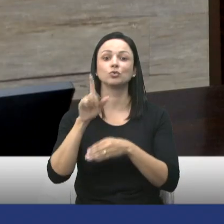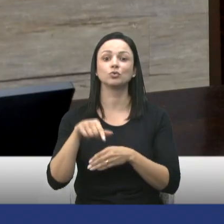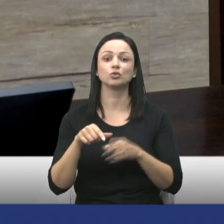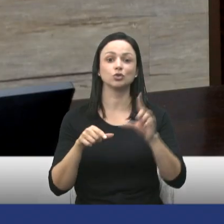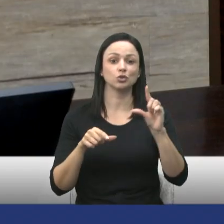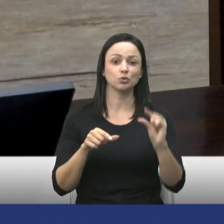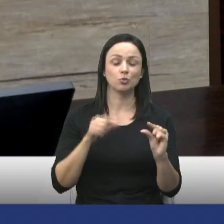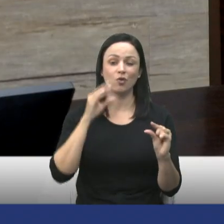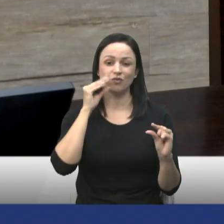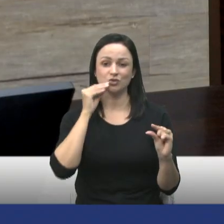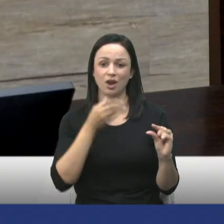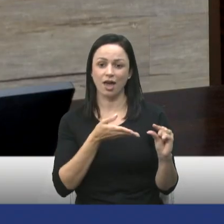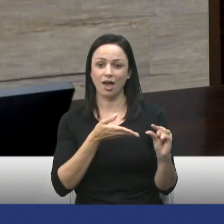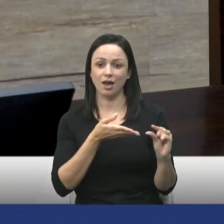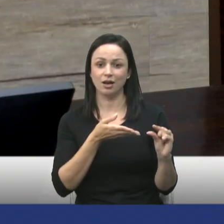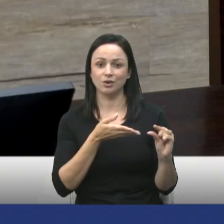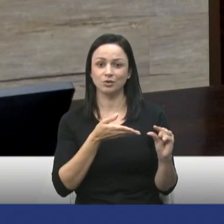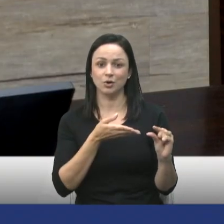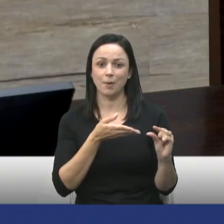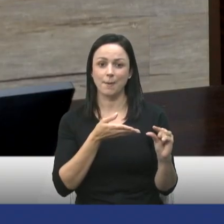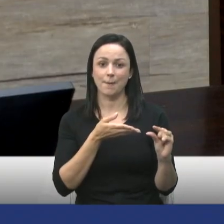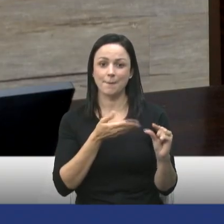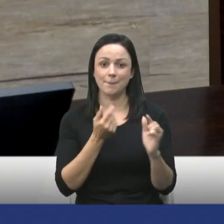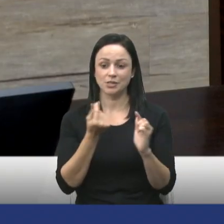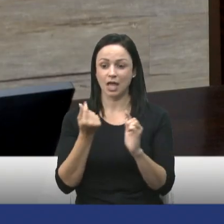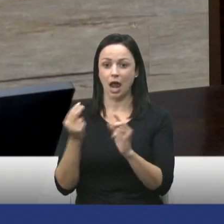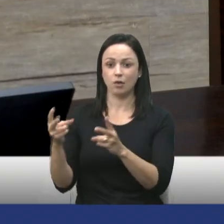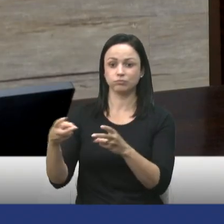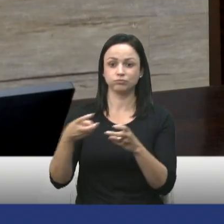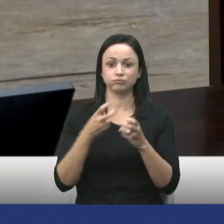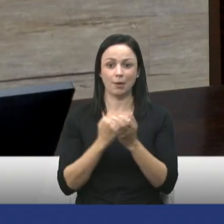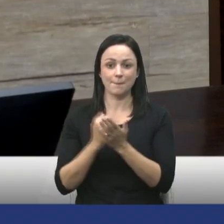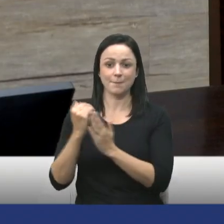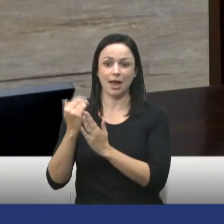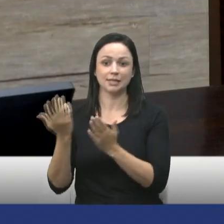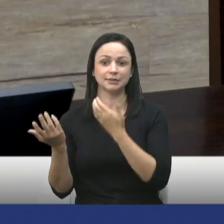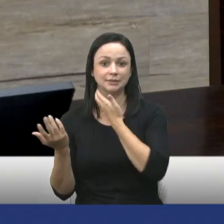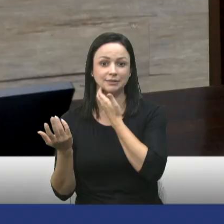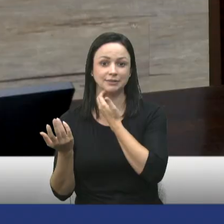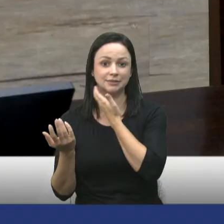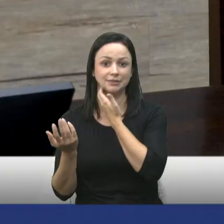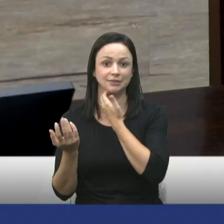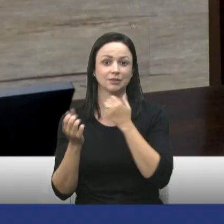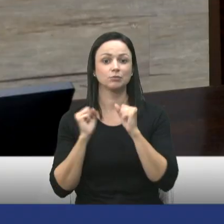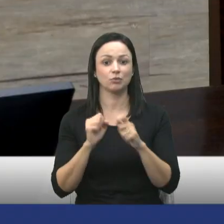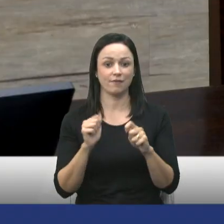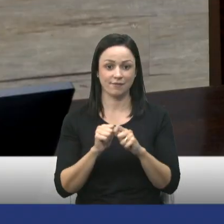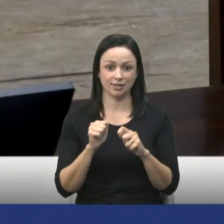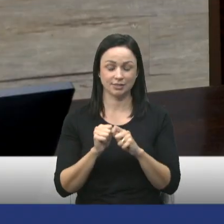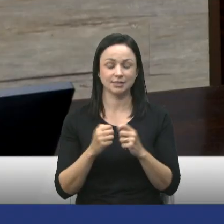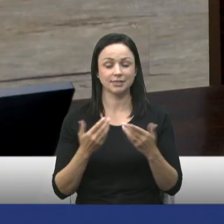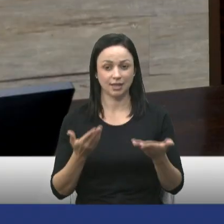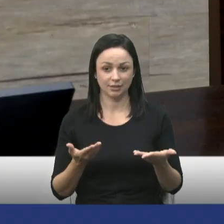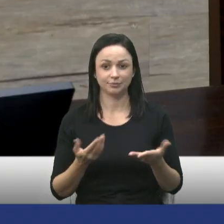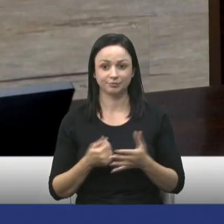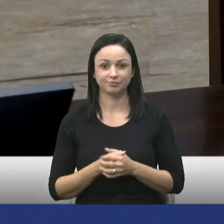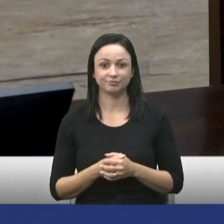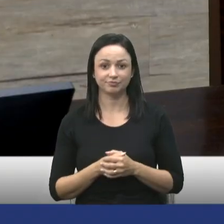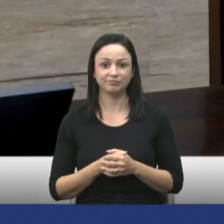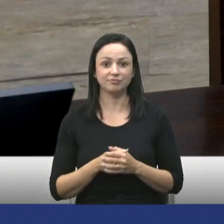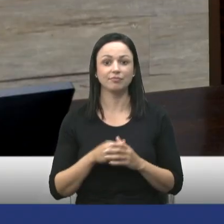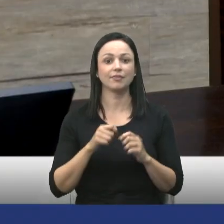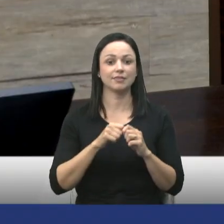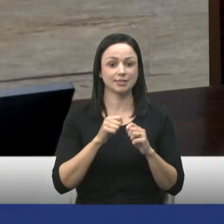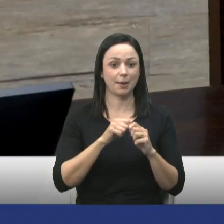número de funcionários, aumentou a receita. Então, quer dizer, poderia estar fazendo, né, esse